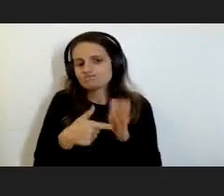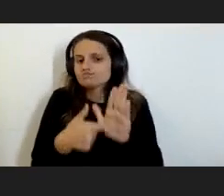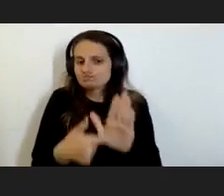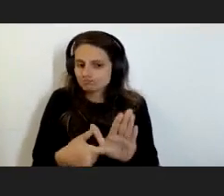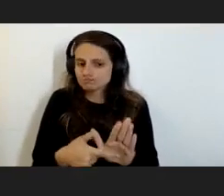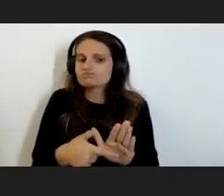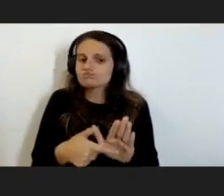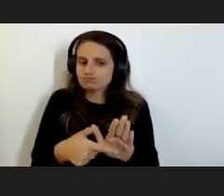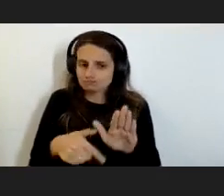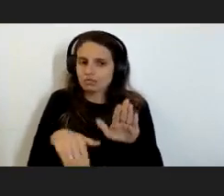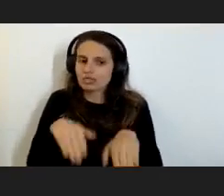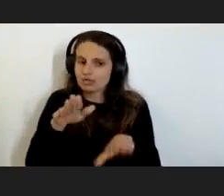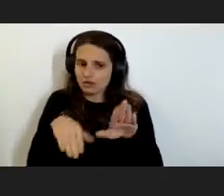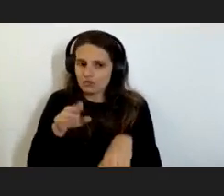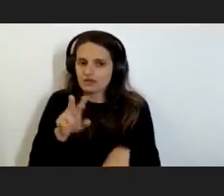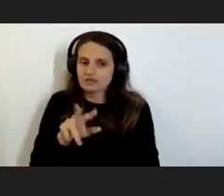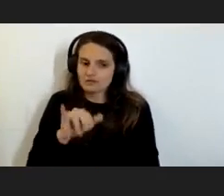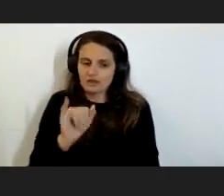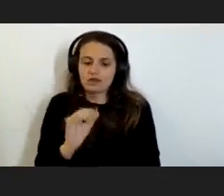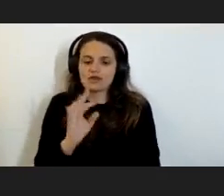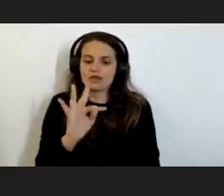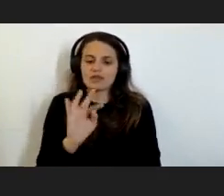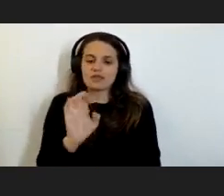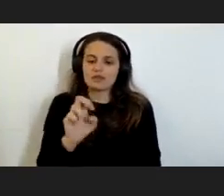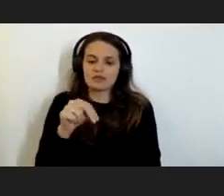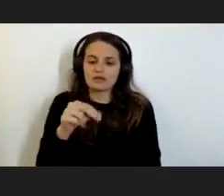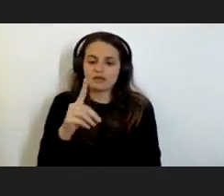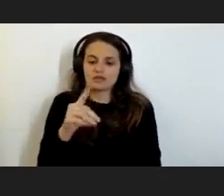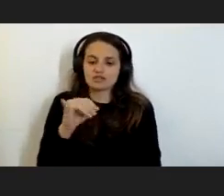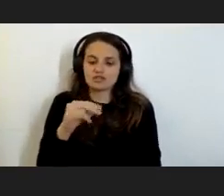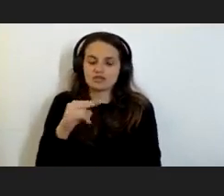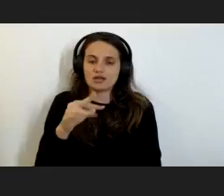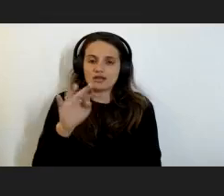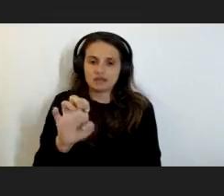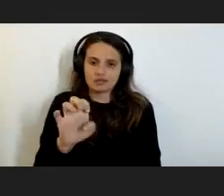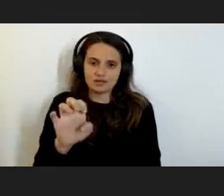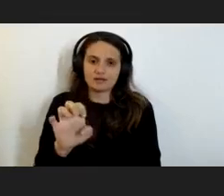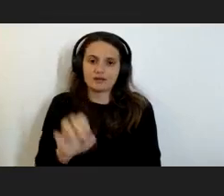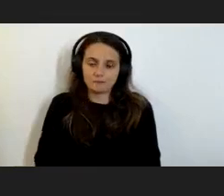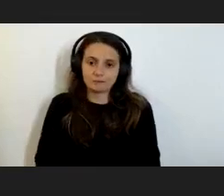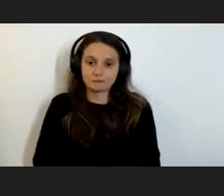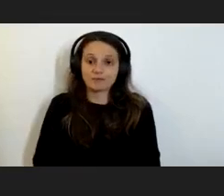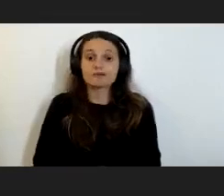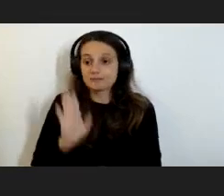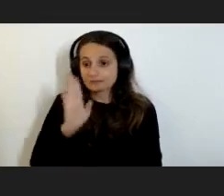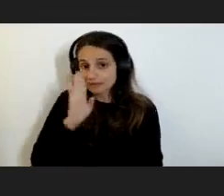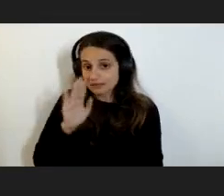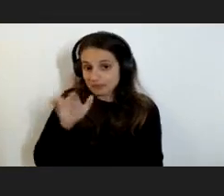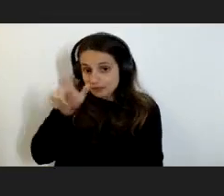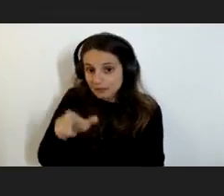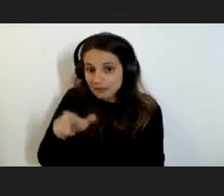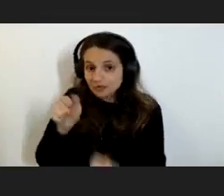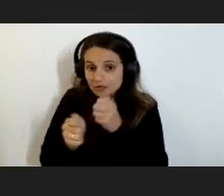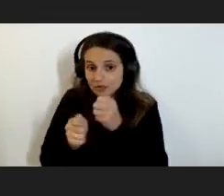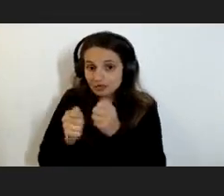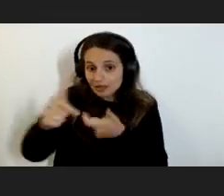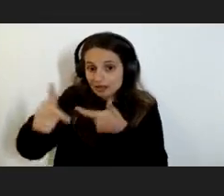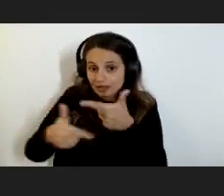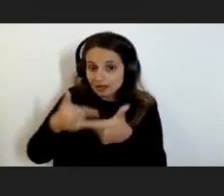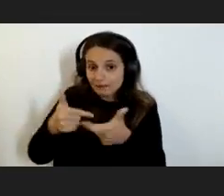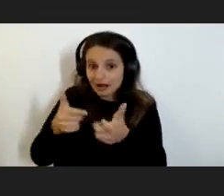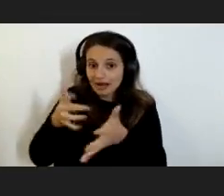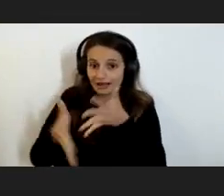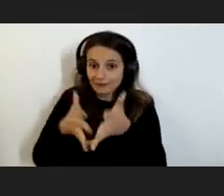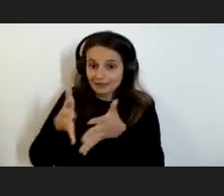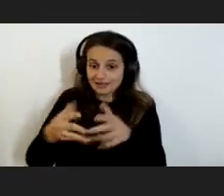provável desenvolvimento de tendinite, tá bom? E no caso de quem trabalha com língua de sinais, os lugares mais comuns